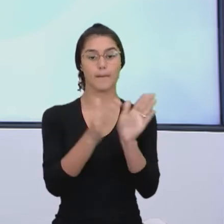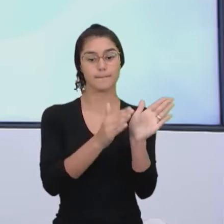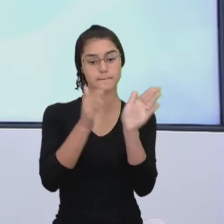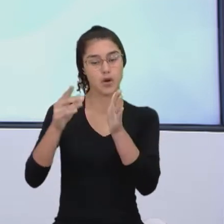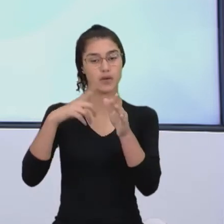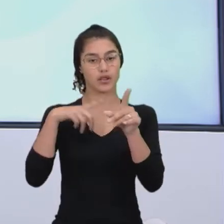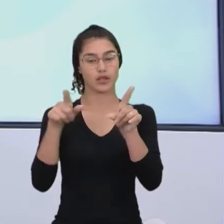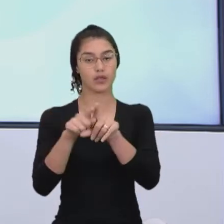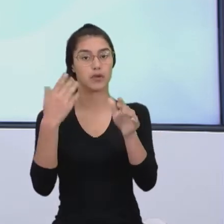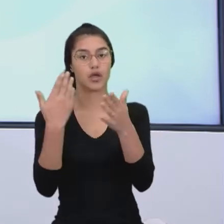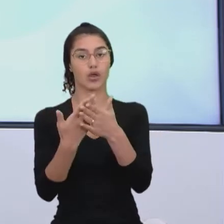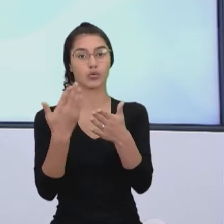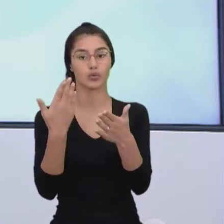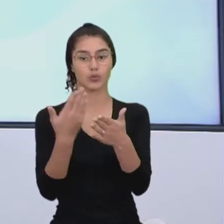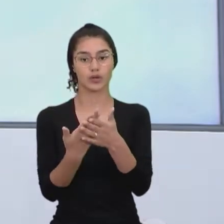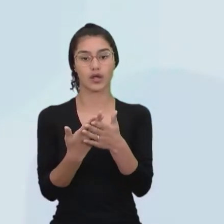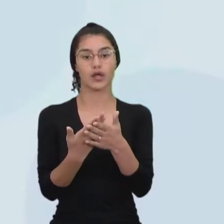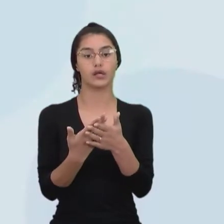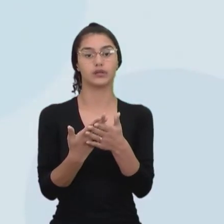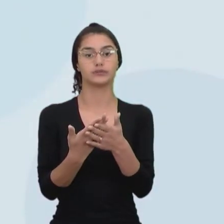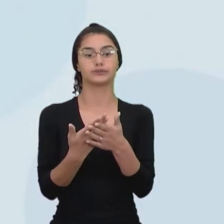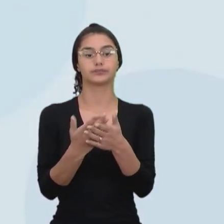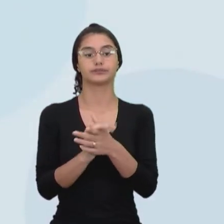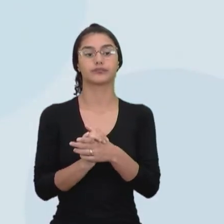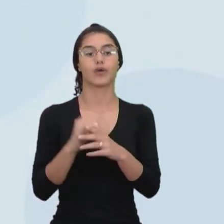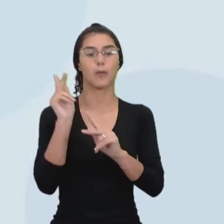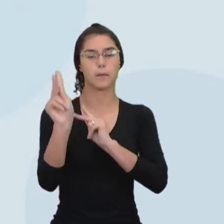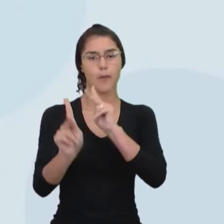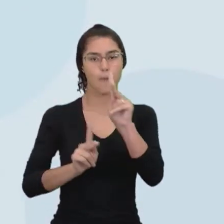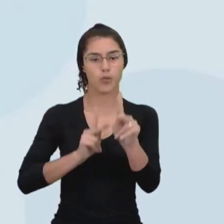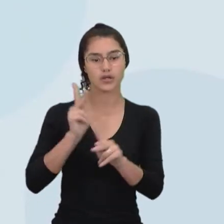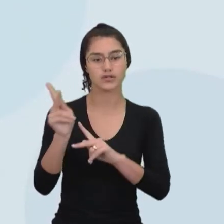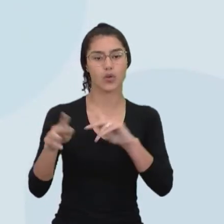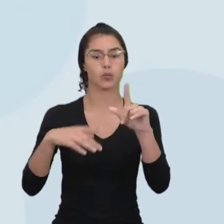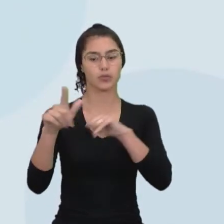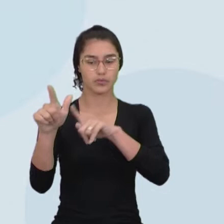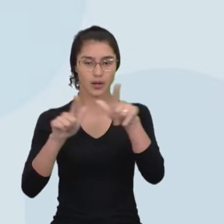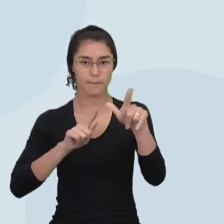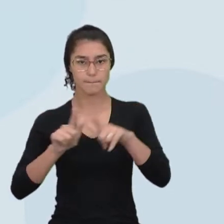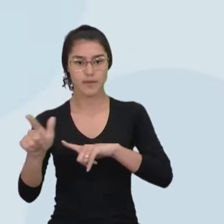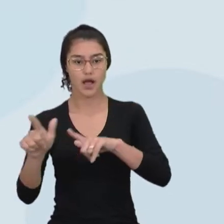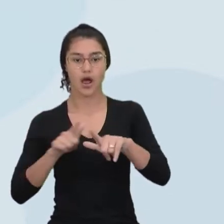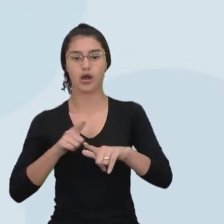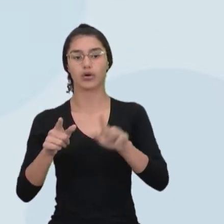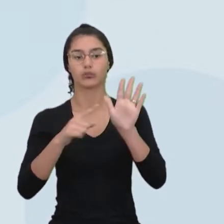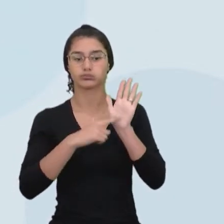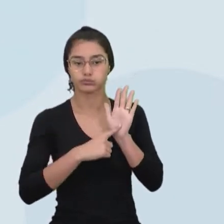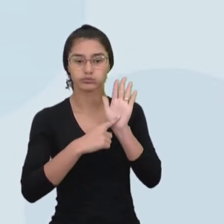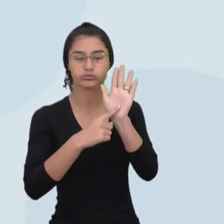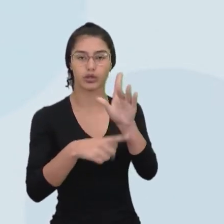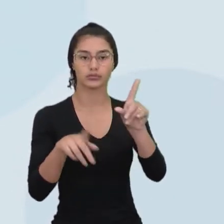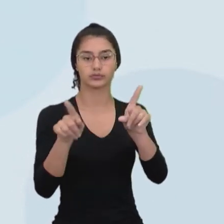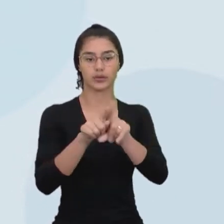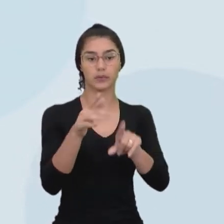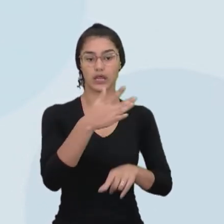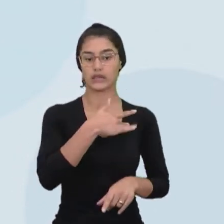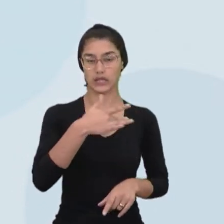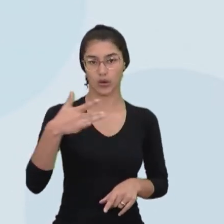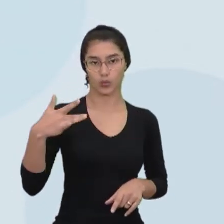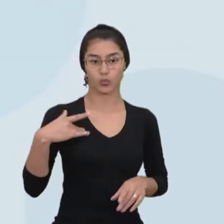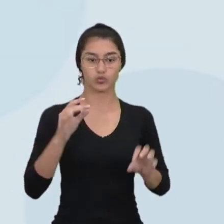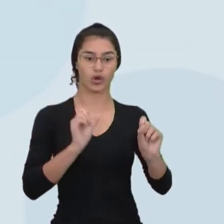dimensão que é estudada aí, né, falando aí sobre população, falando sobre trabalho e rendimento,